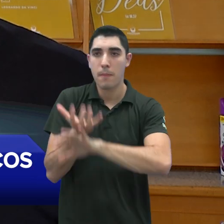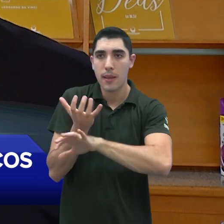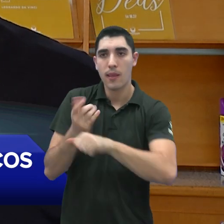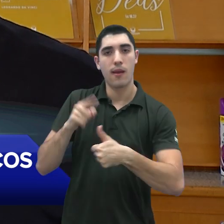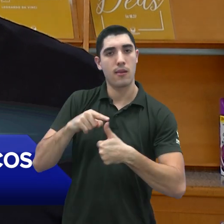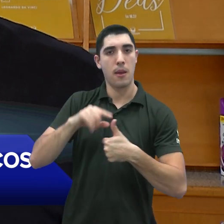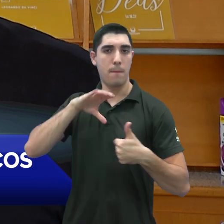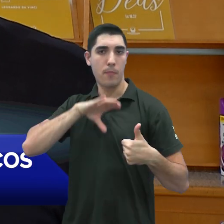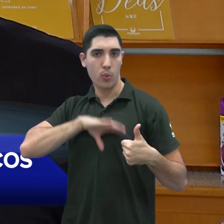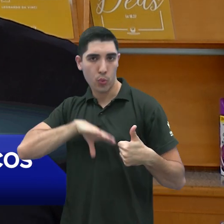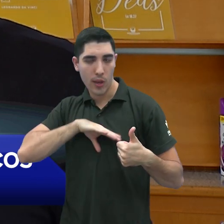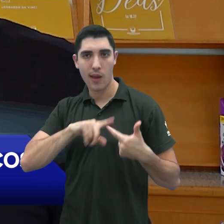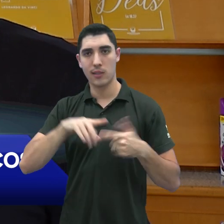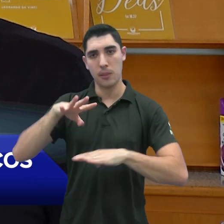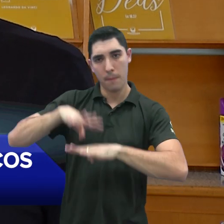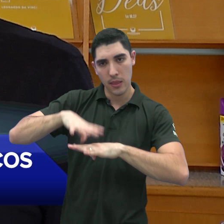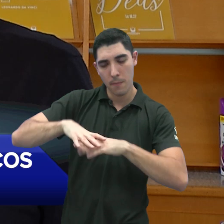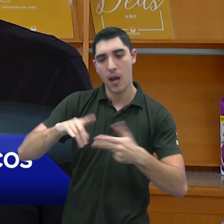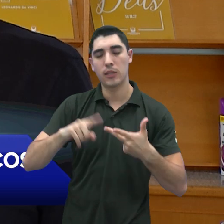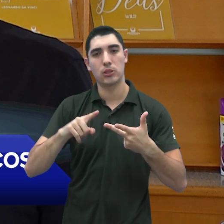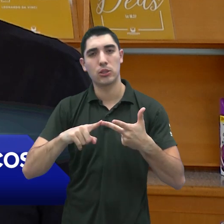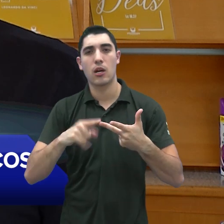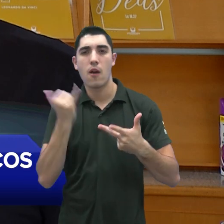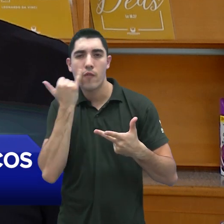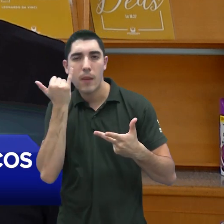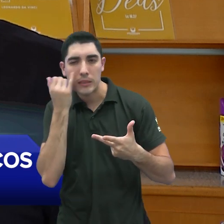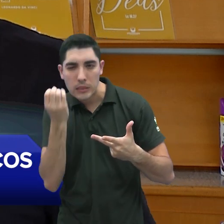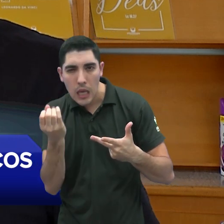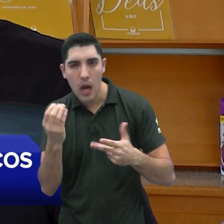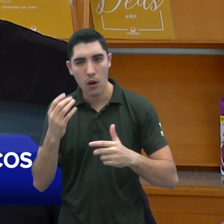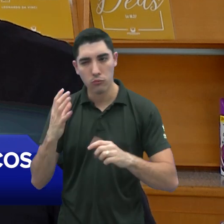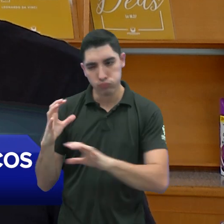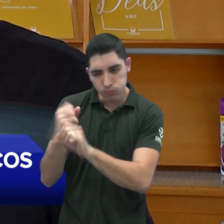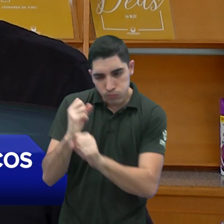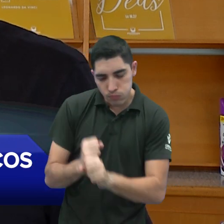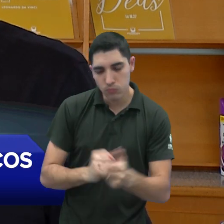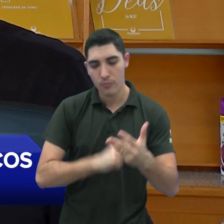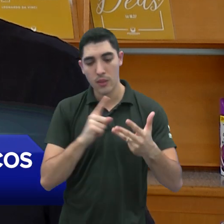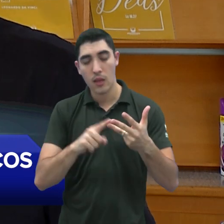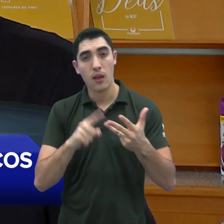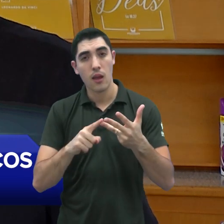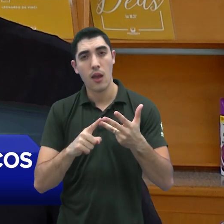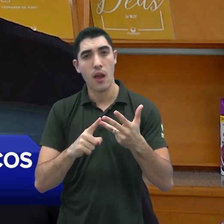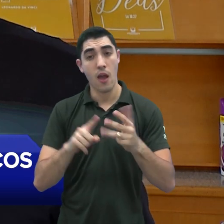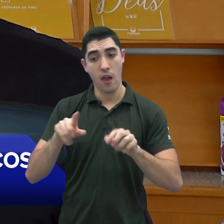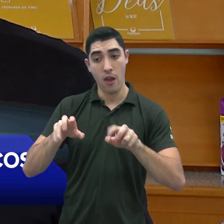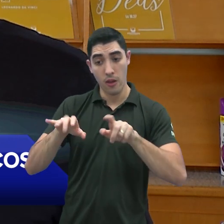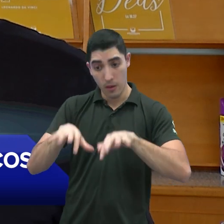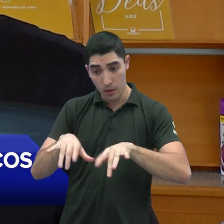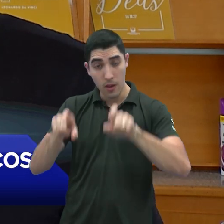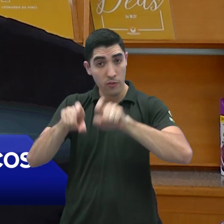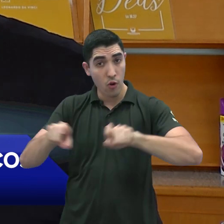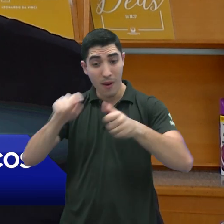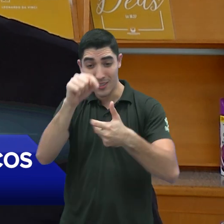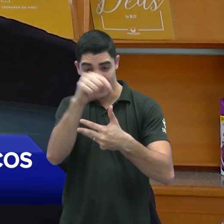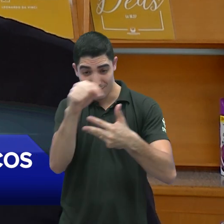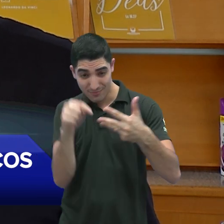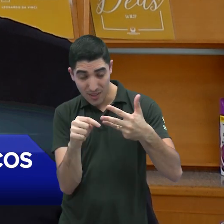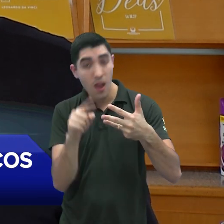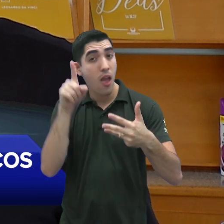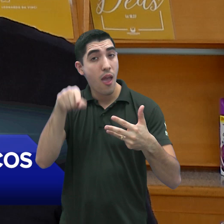como português, matemática, raciocínio lógico, informática, que formam a base para qualquer